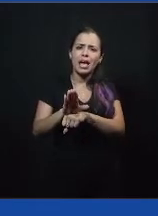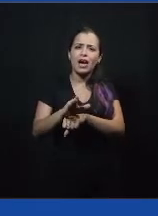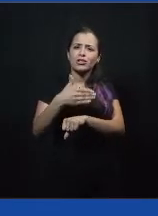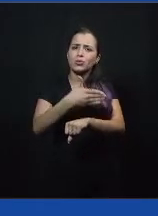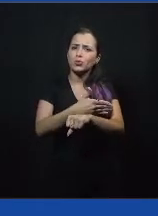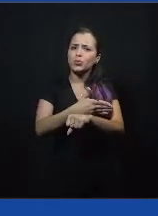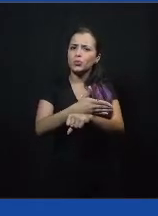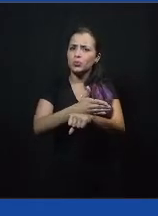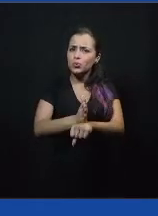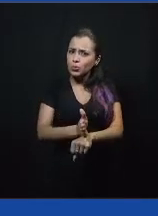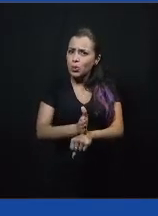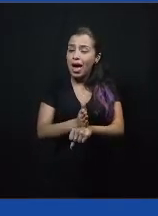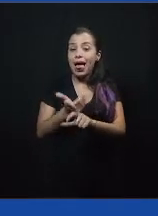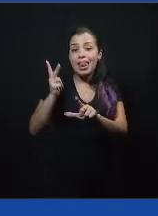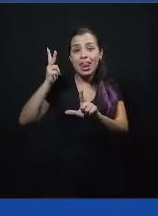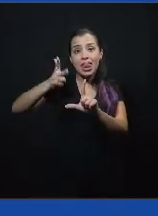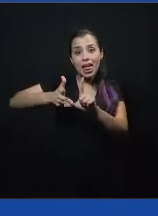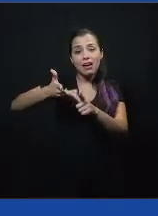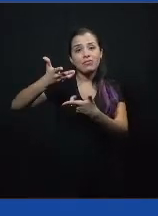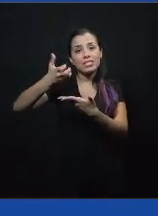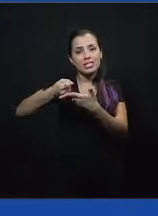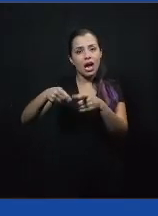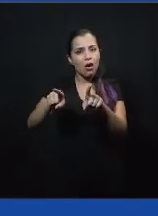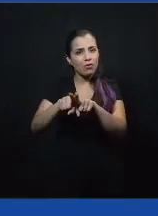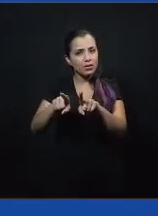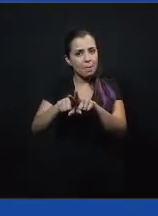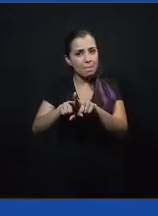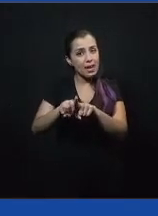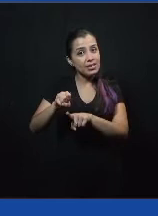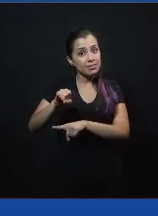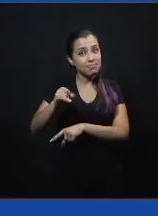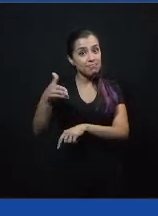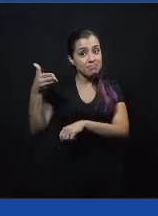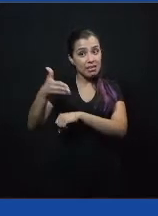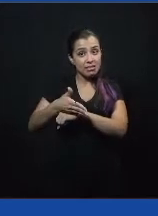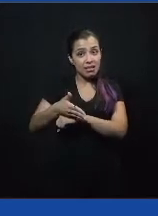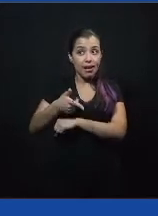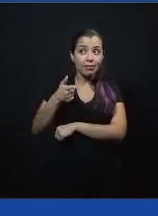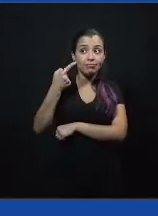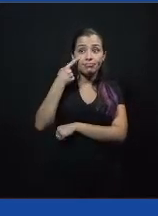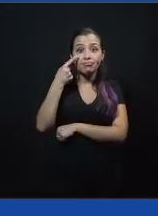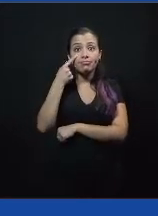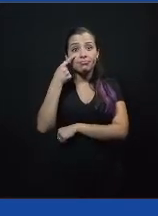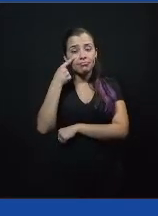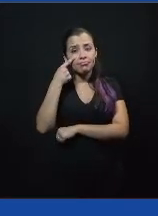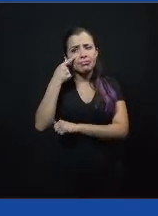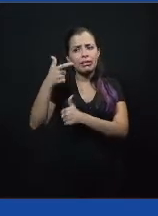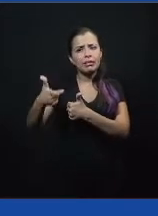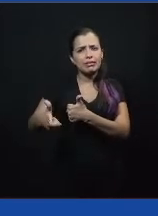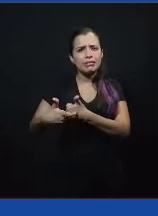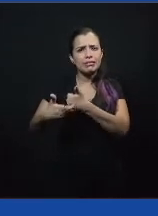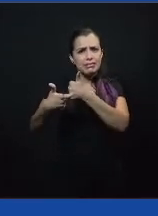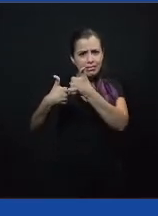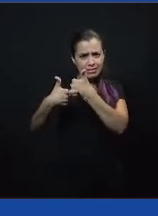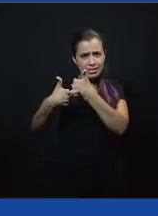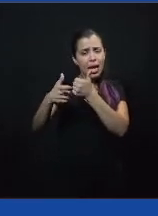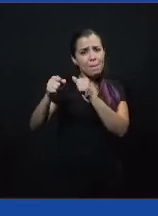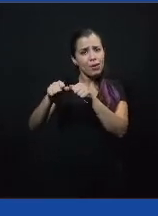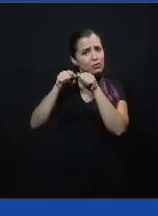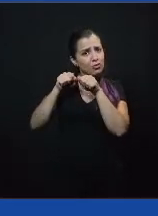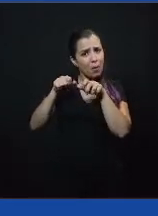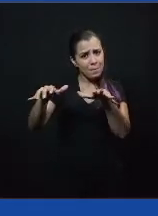as lives estão salvas lá para quem quiser conferir Entra lá no perfil já curti tag pode